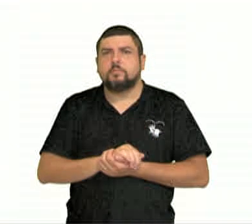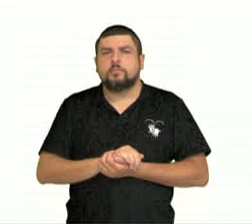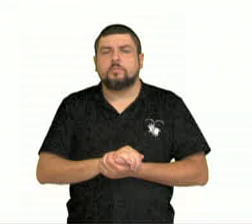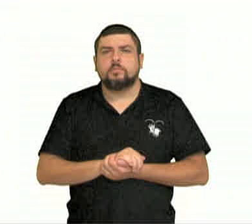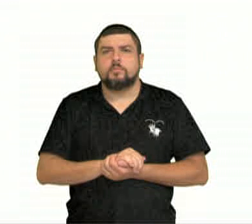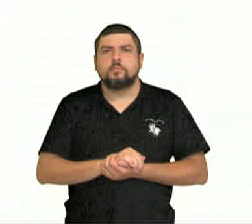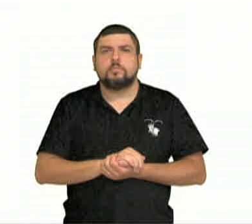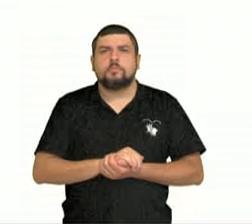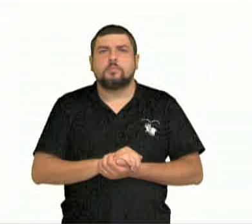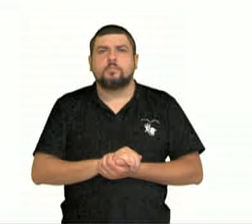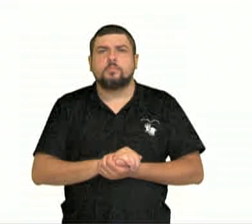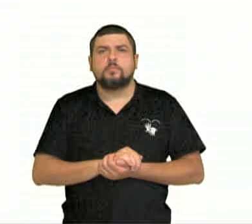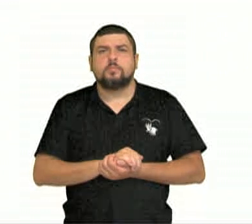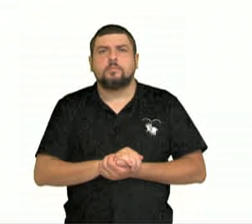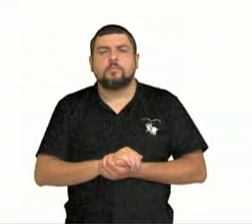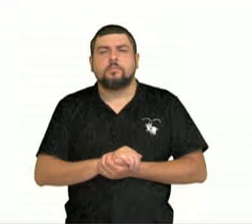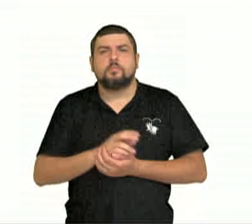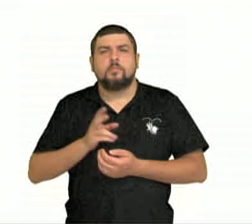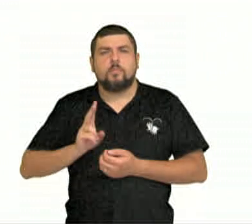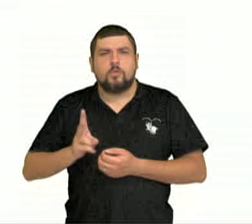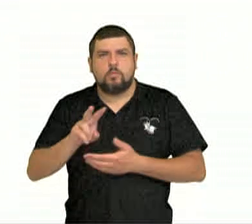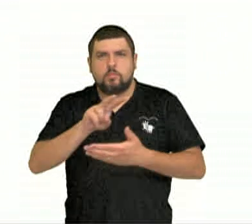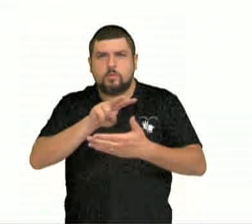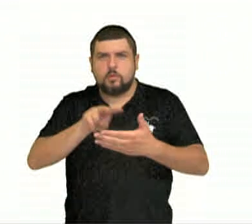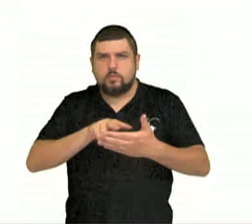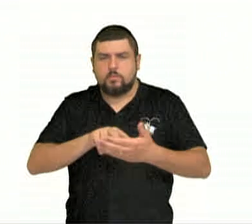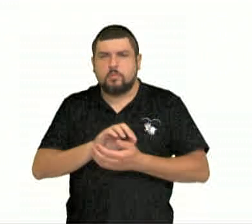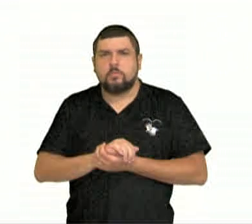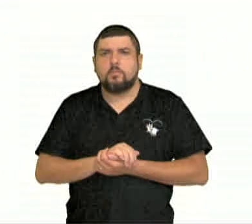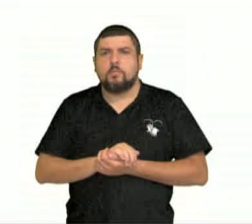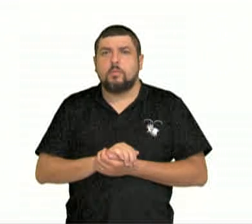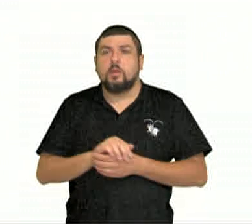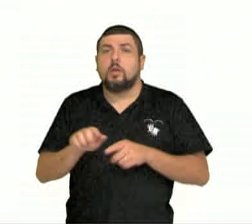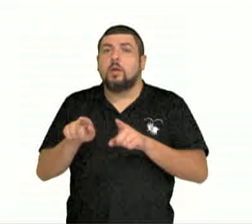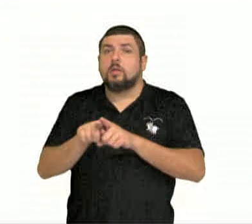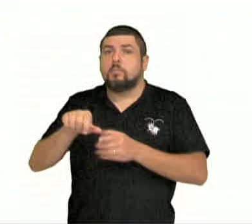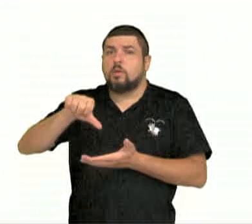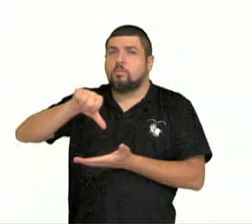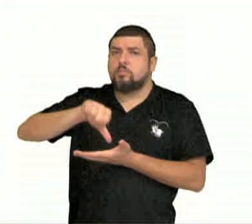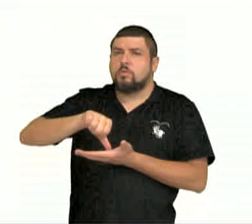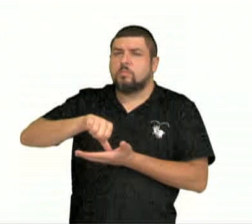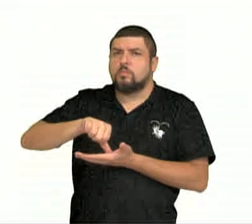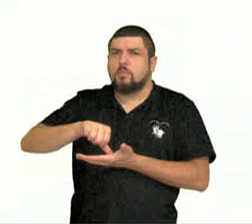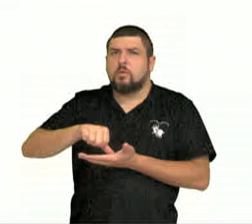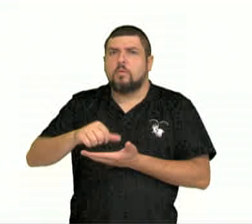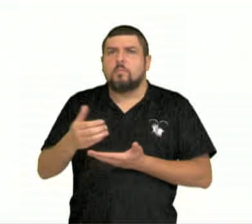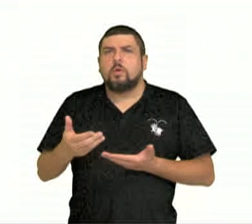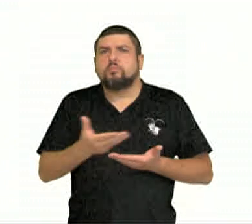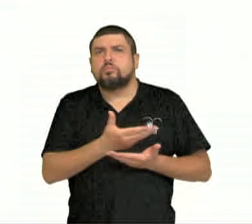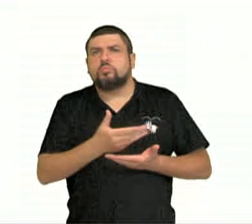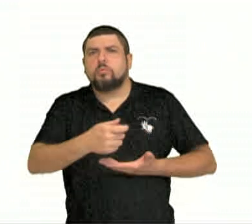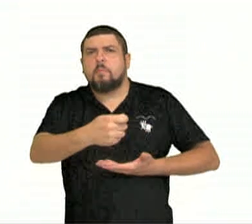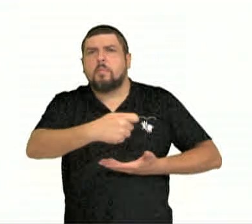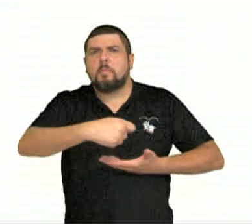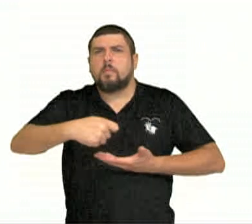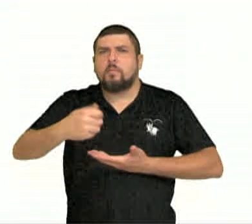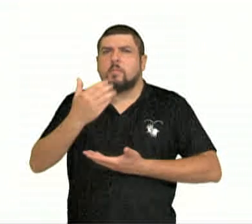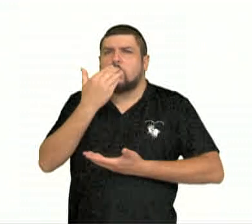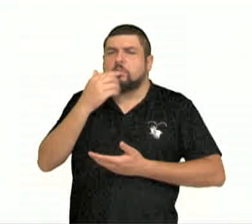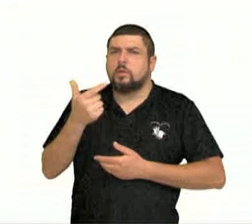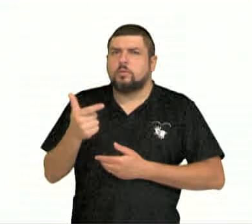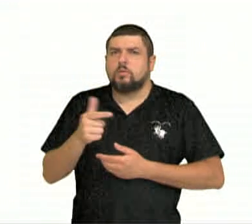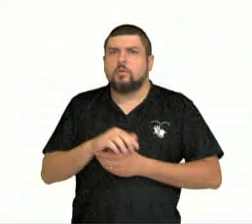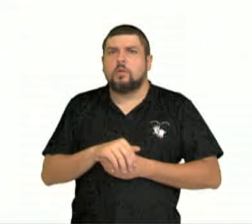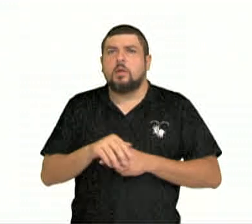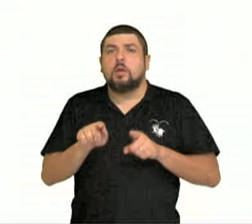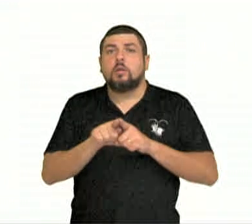Continuando a leitura. Além disso, nosso polo não tem bandejão. A moradia estudantil não tem data para